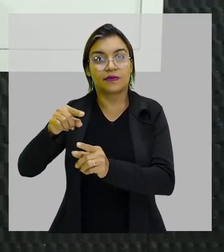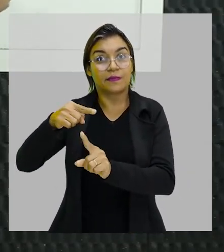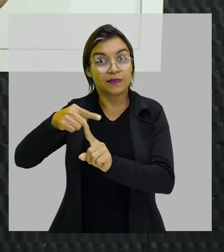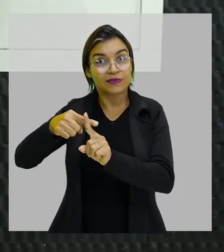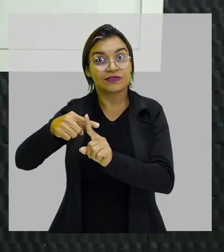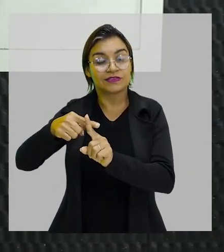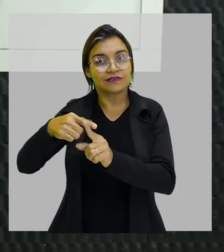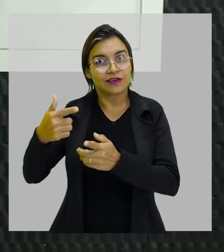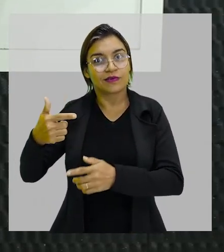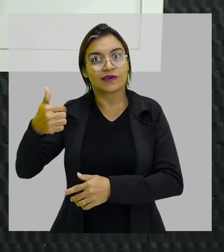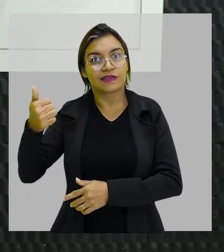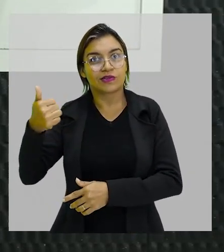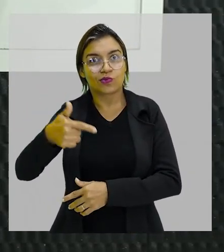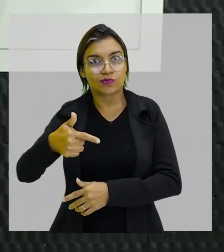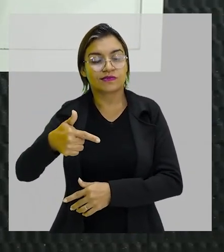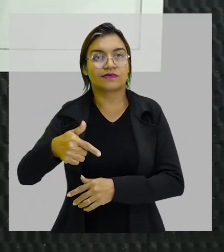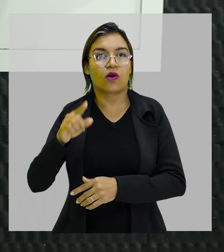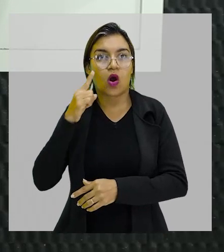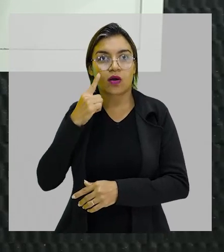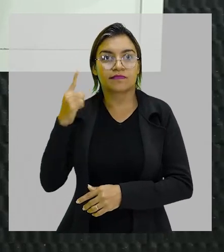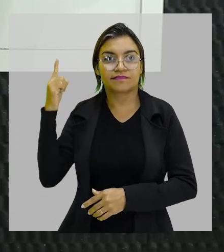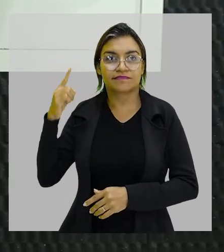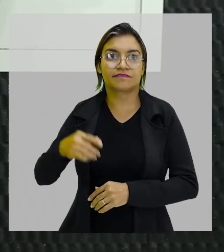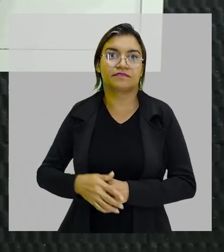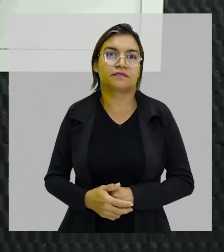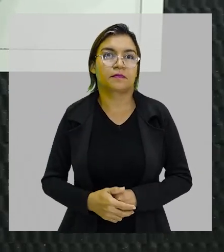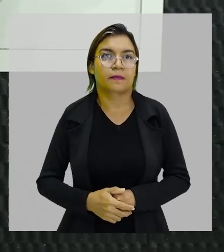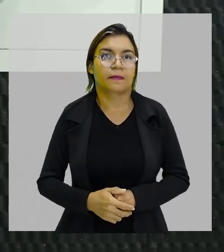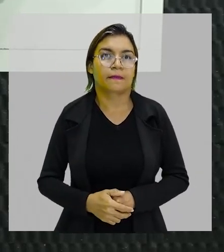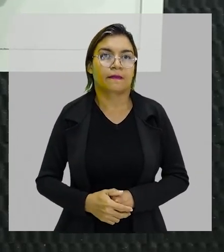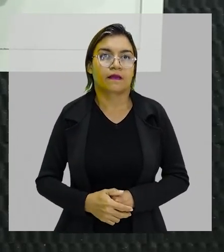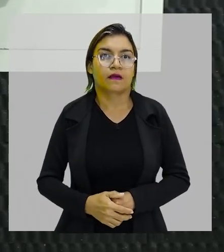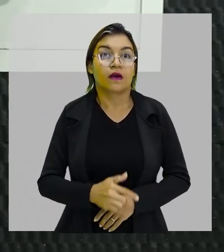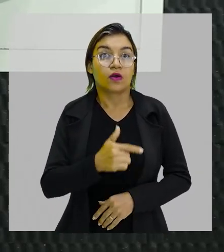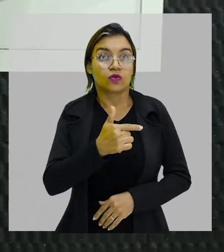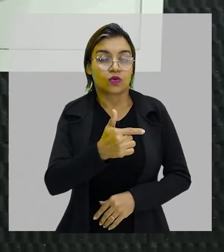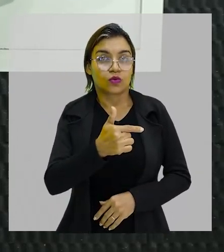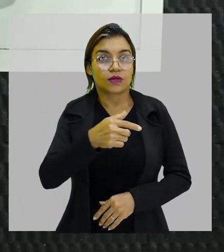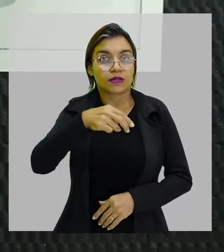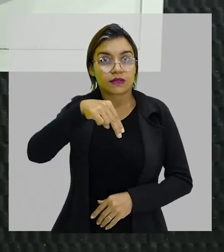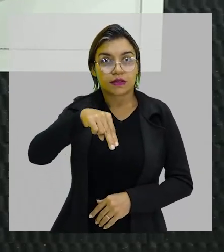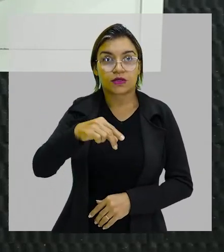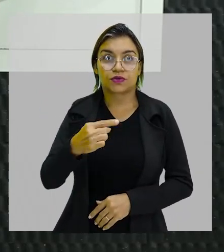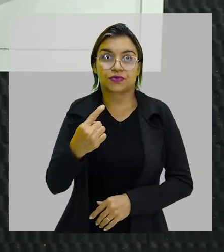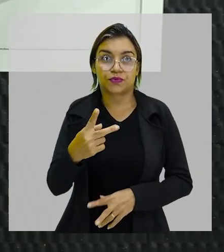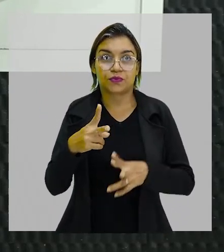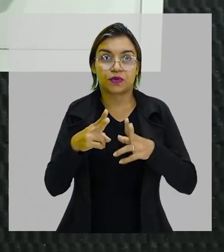3N1 menos N1 dá 2N1, né? Isso igual a 12.